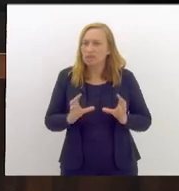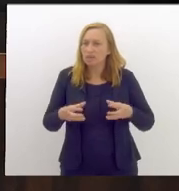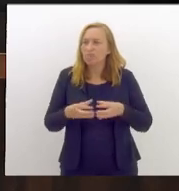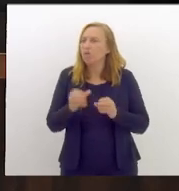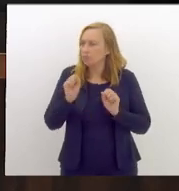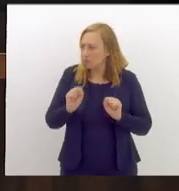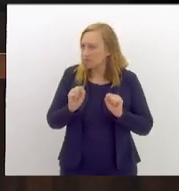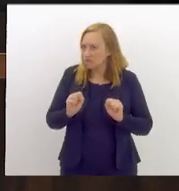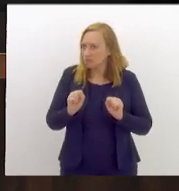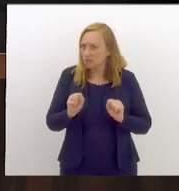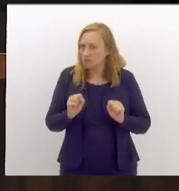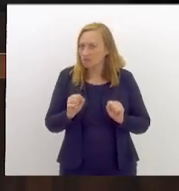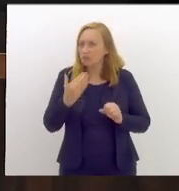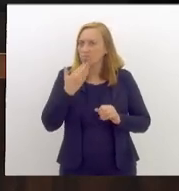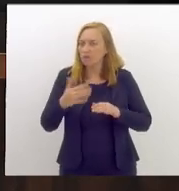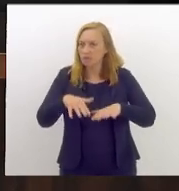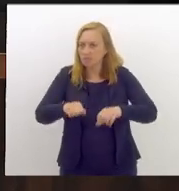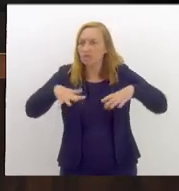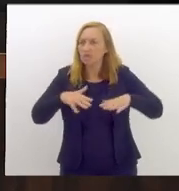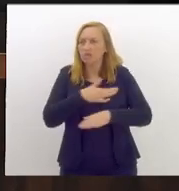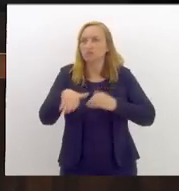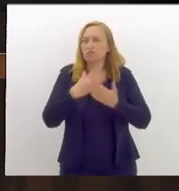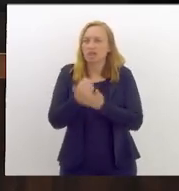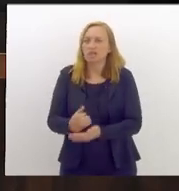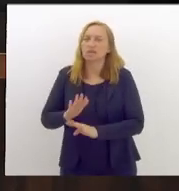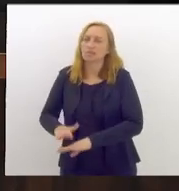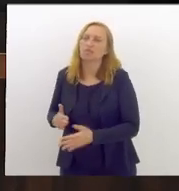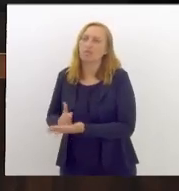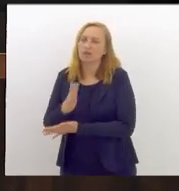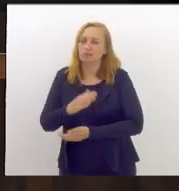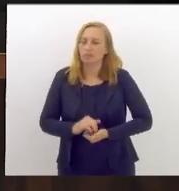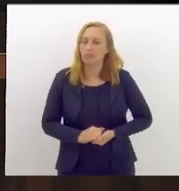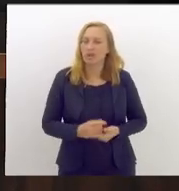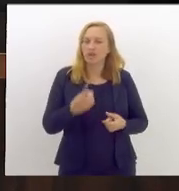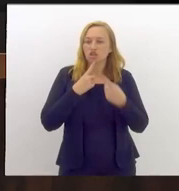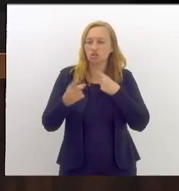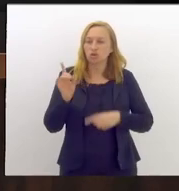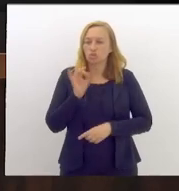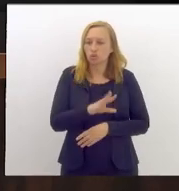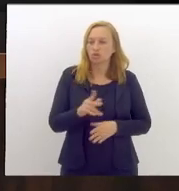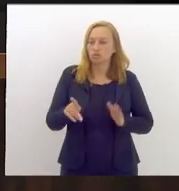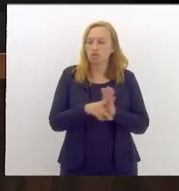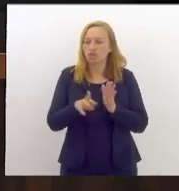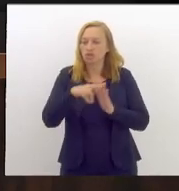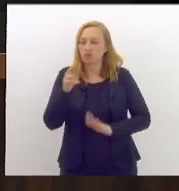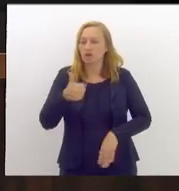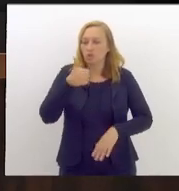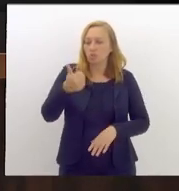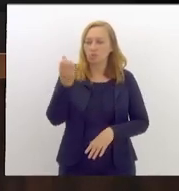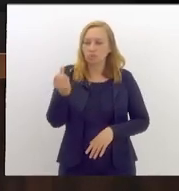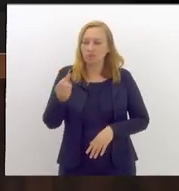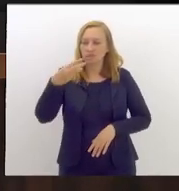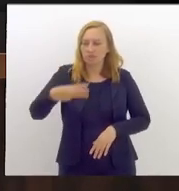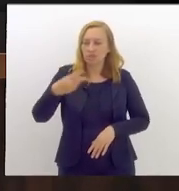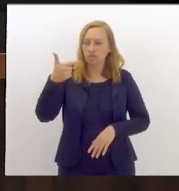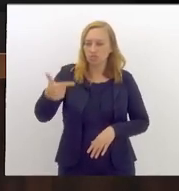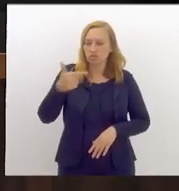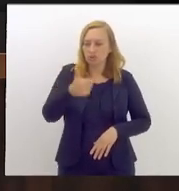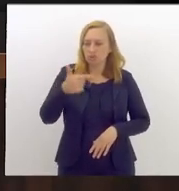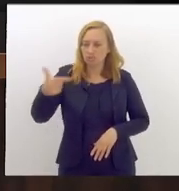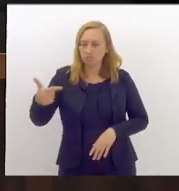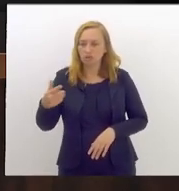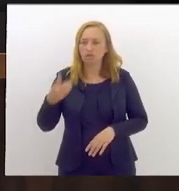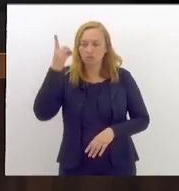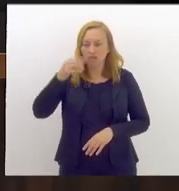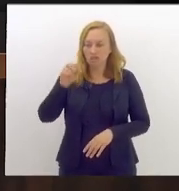bloco pode ser com autorização do plenário seja que a prova estão aprovado em discussão 1632 2022 autoria